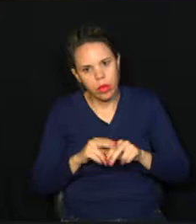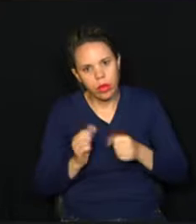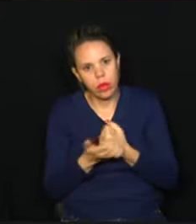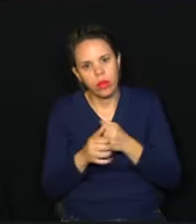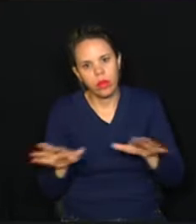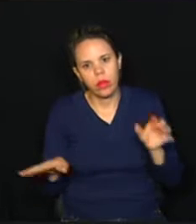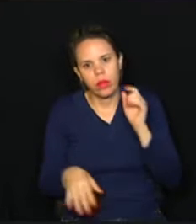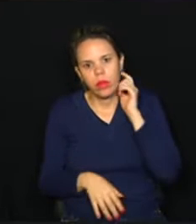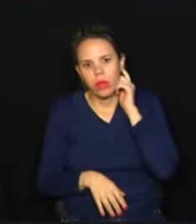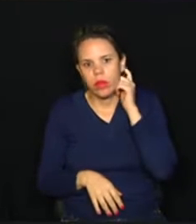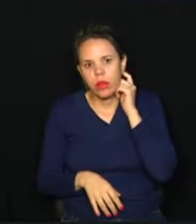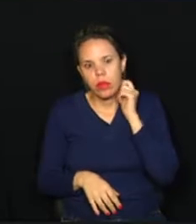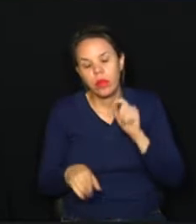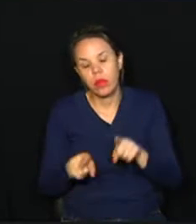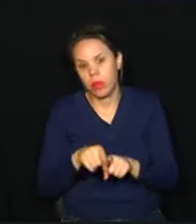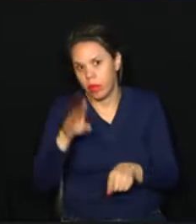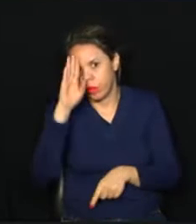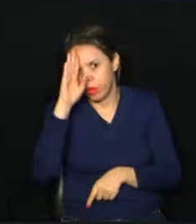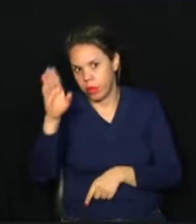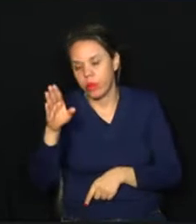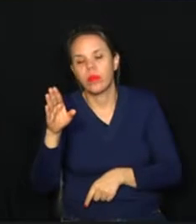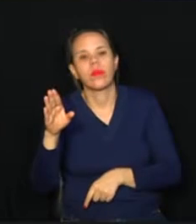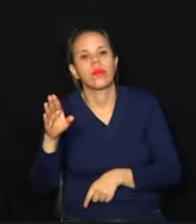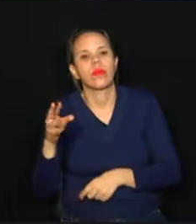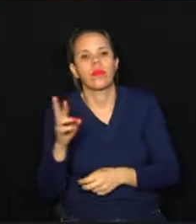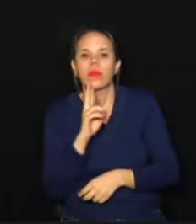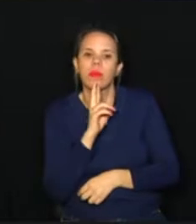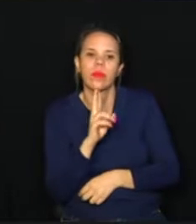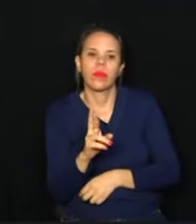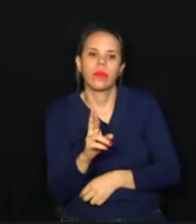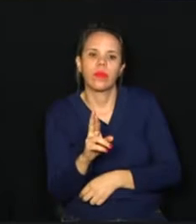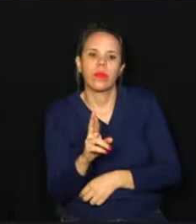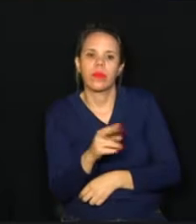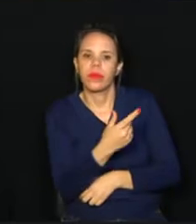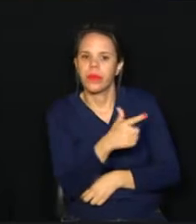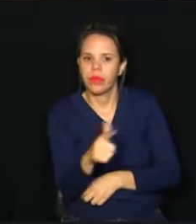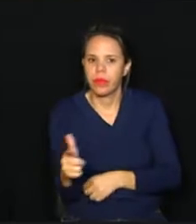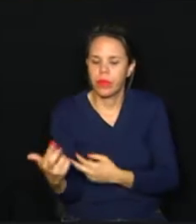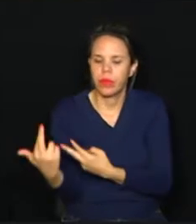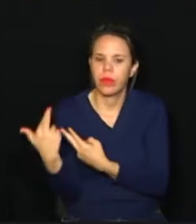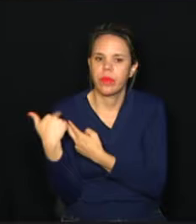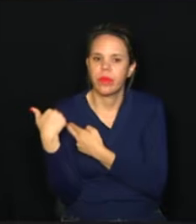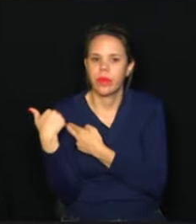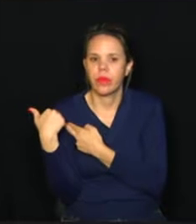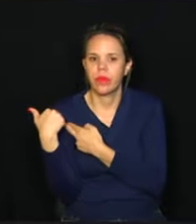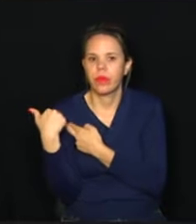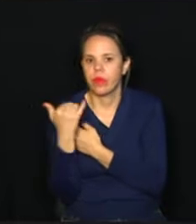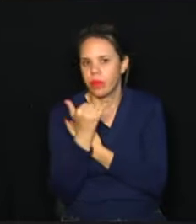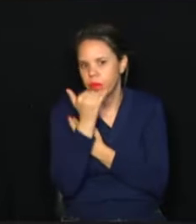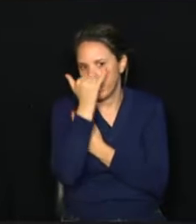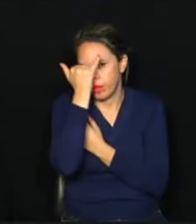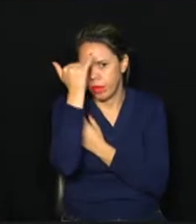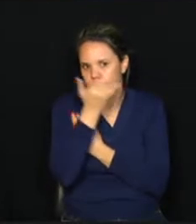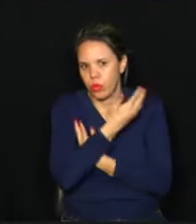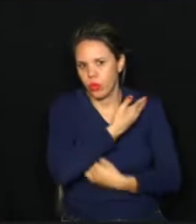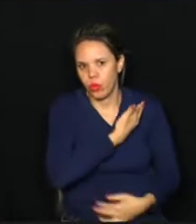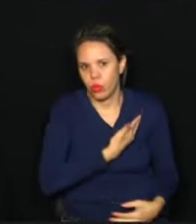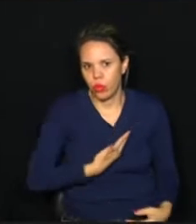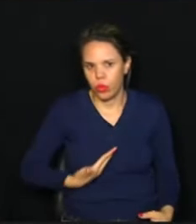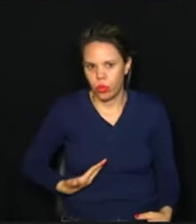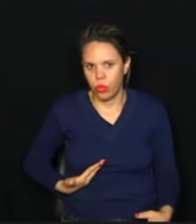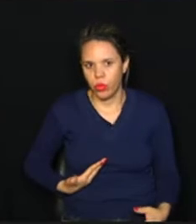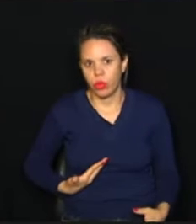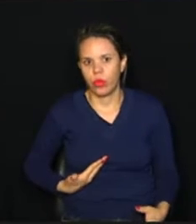pandemia, mas por conta principalmente da resposta irresponsável e trágica do atual governo a